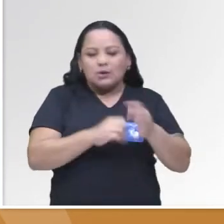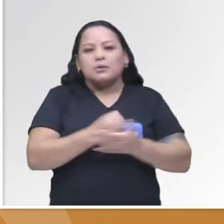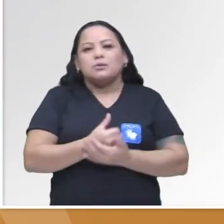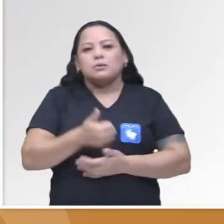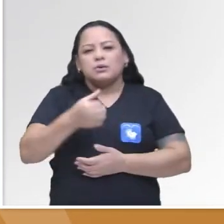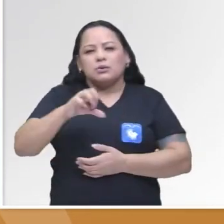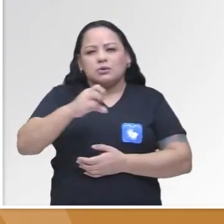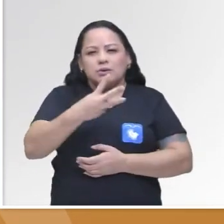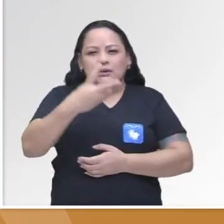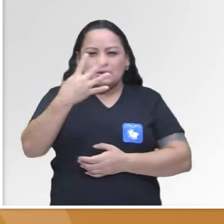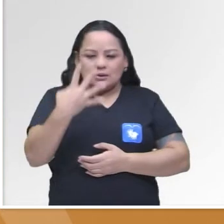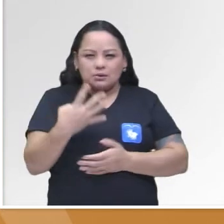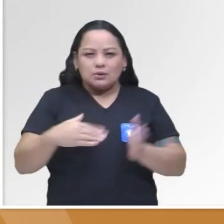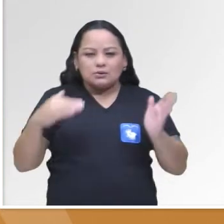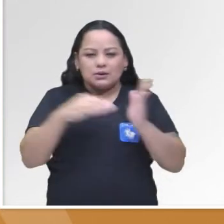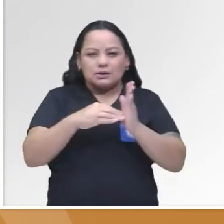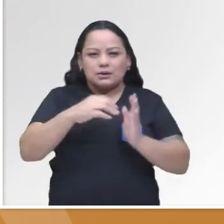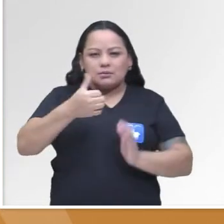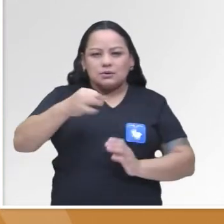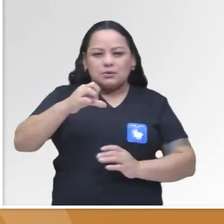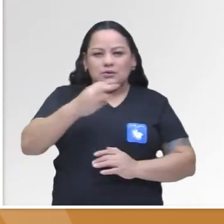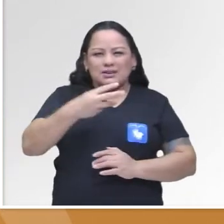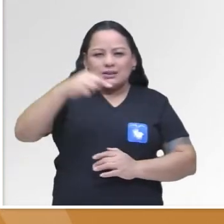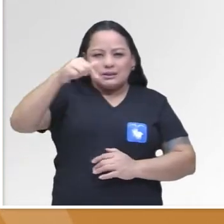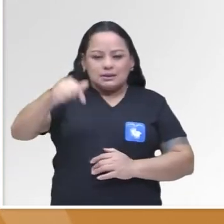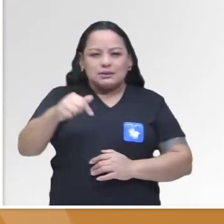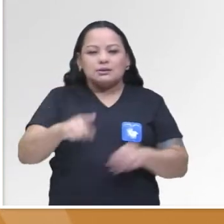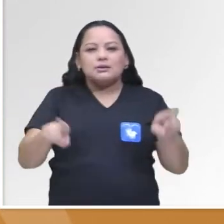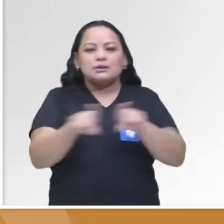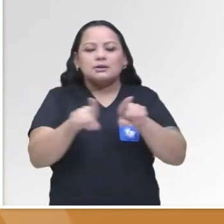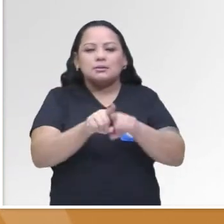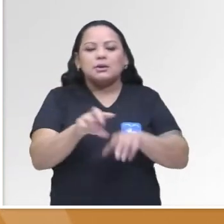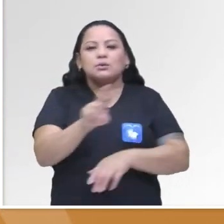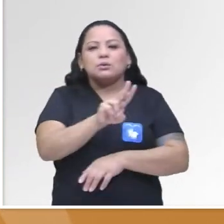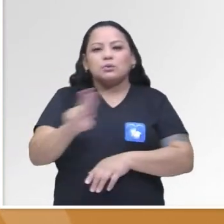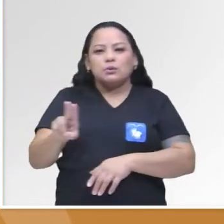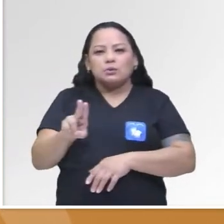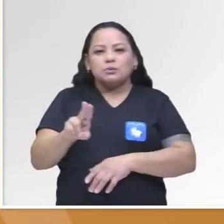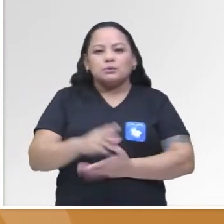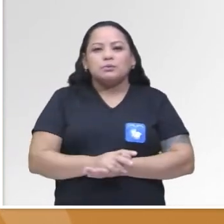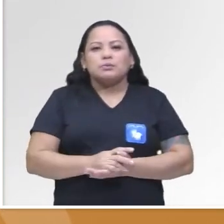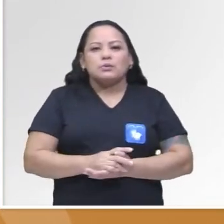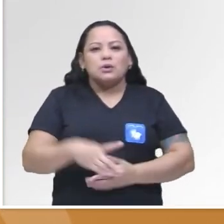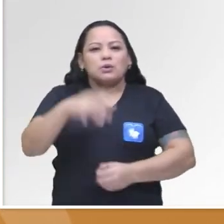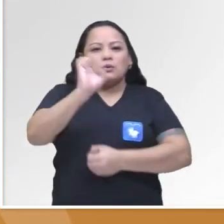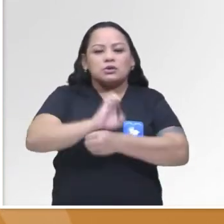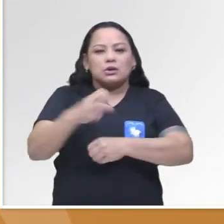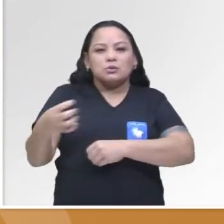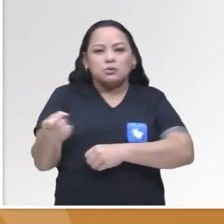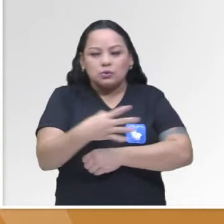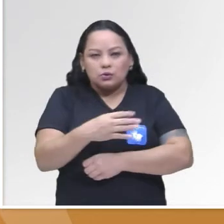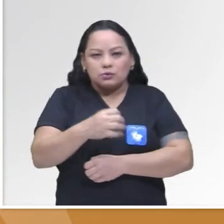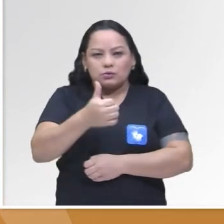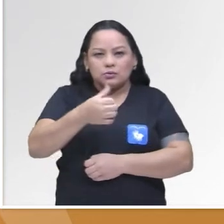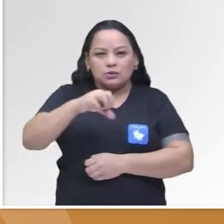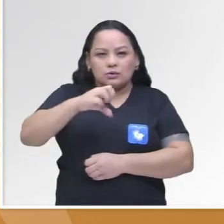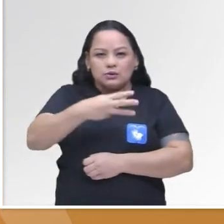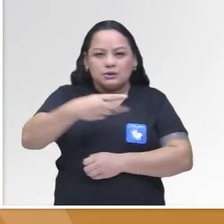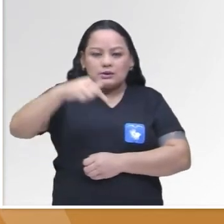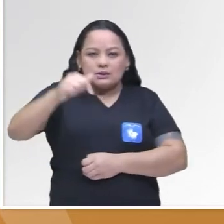1934 até 1937, e o chamado Estado Novo, que vai de 1937